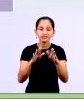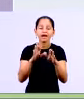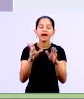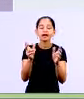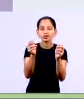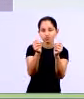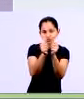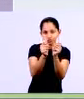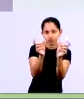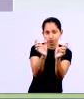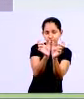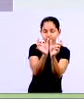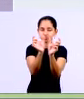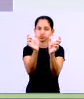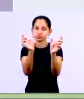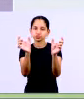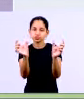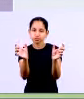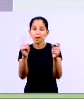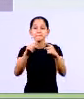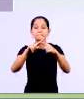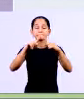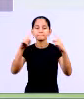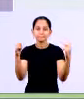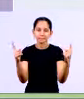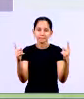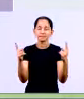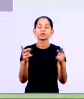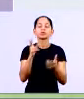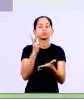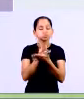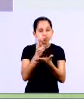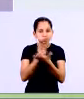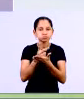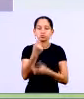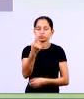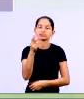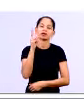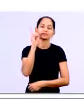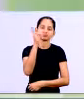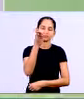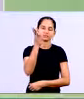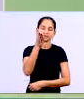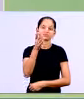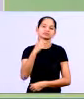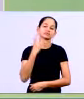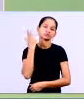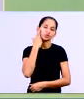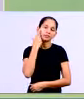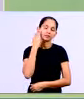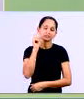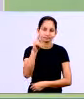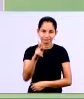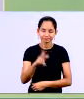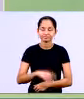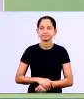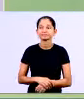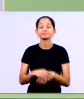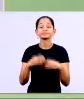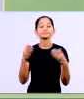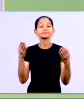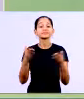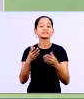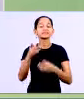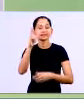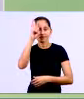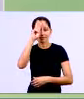duas amigas que se separaram, mas uma continua acentuada. Ok? Ok. Bem, como era,